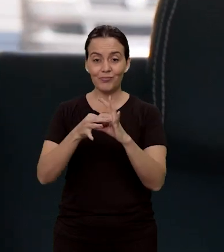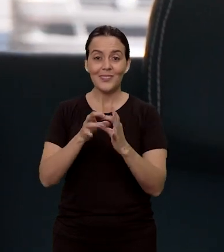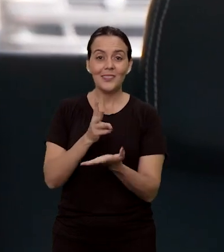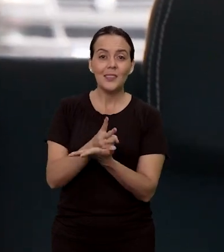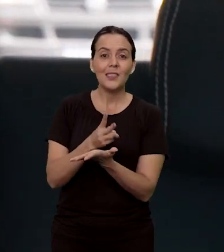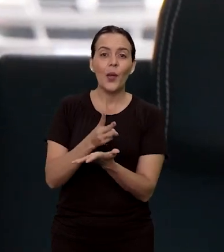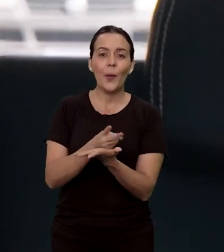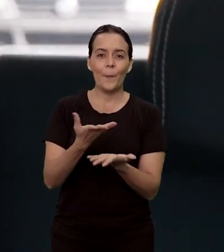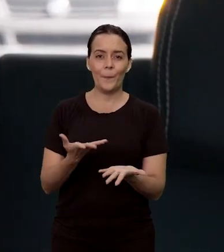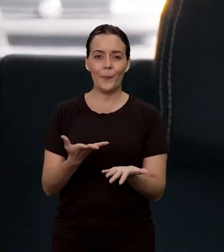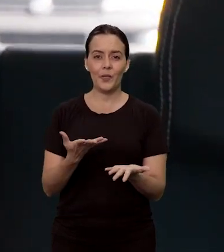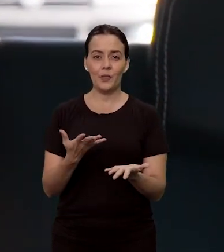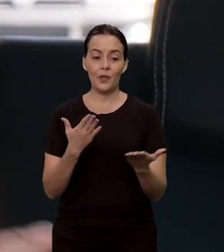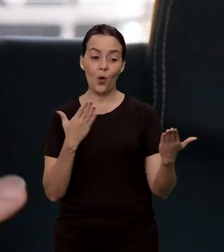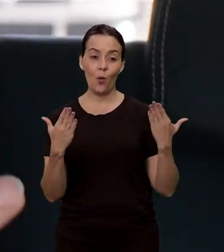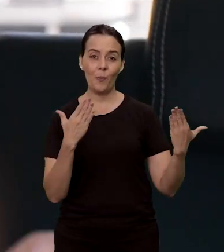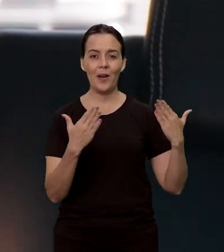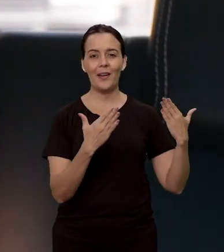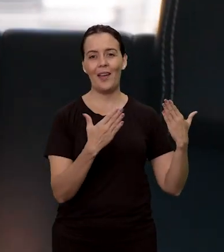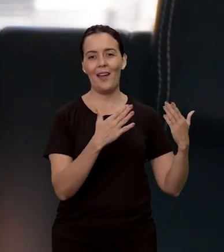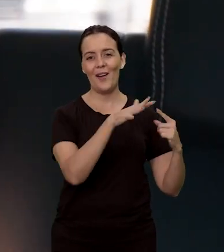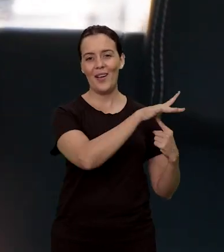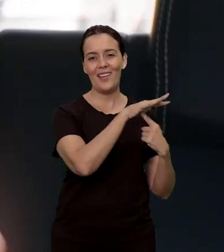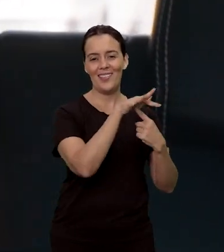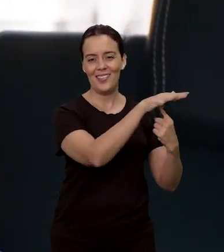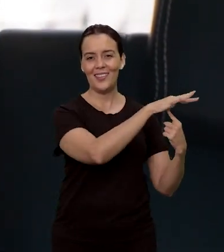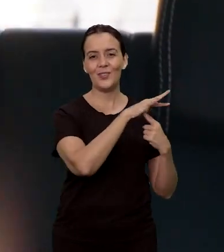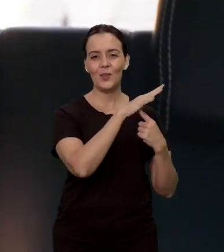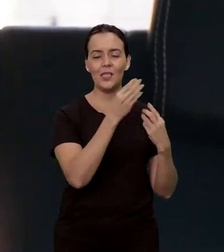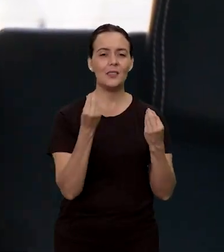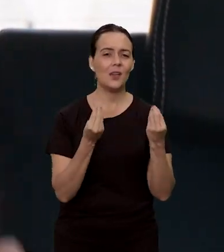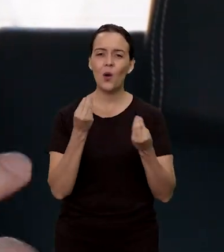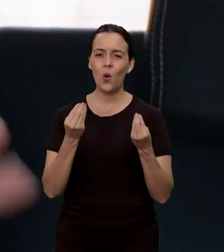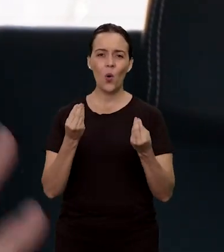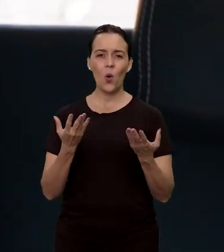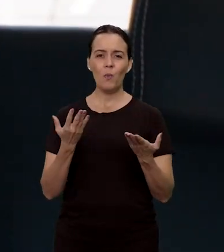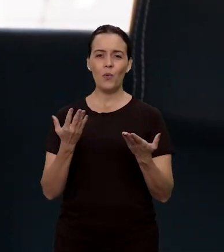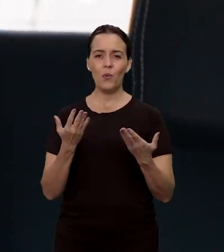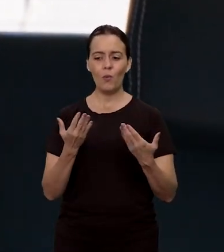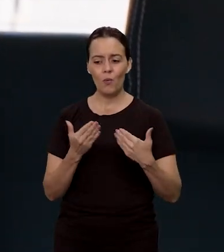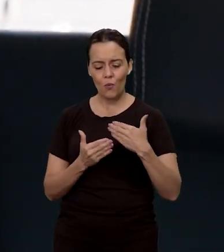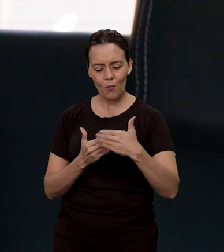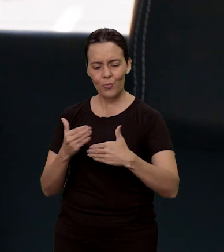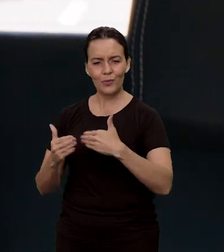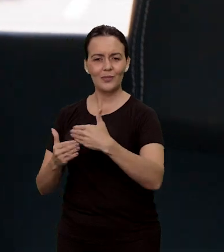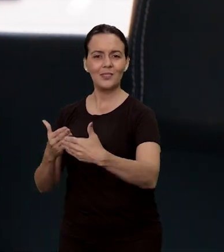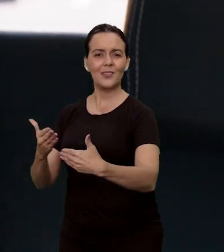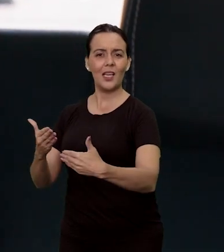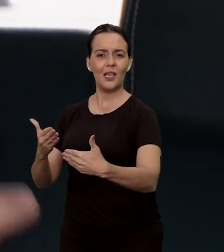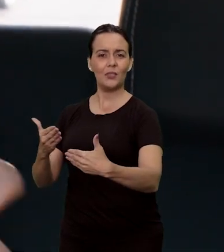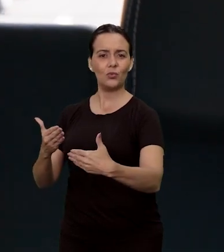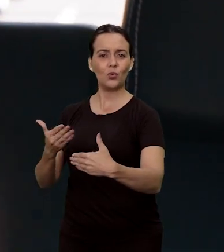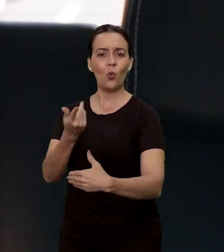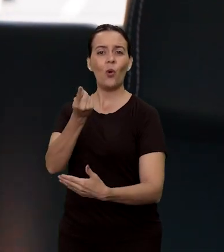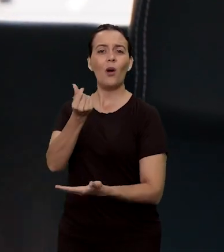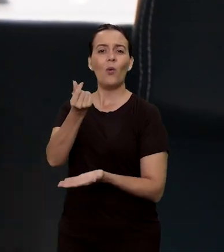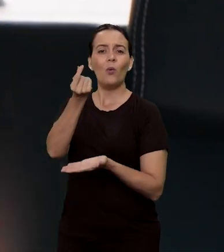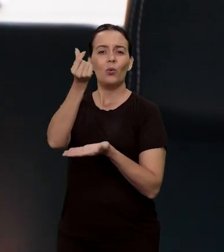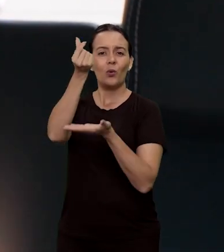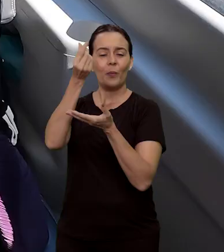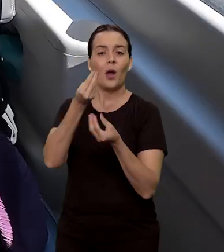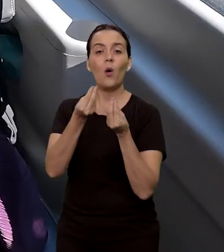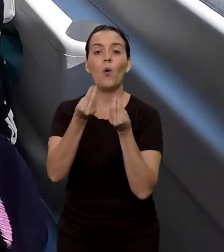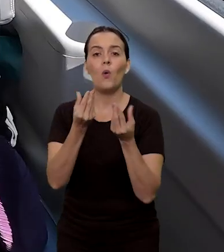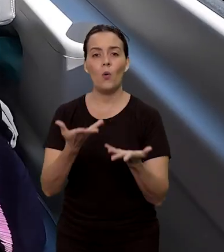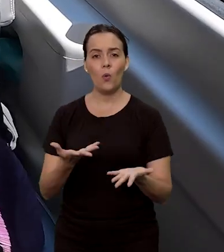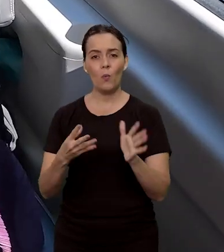Então, a grande questão é como é que tu passa por um processo que rivaliza com o modelo econômico, na Vamos chegar construção lá. desses